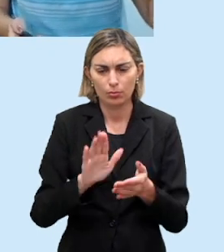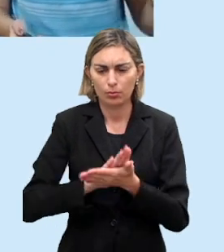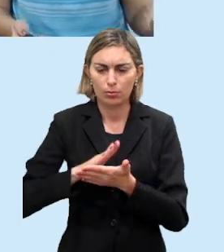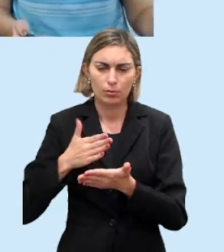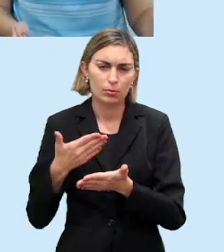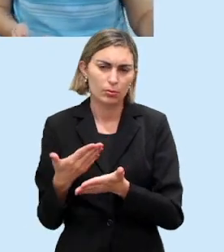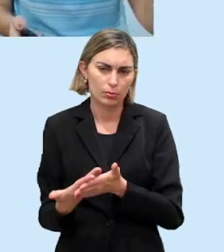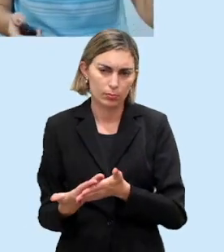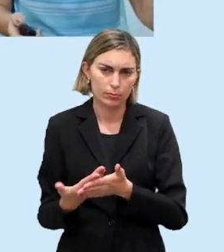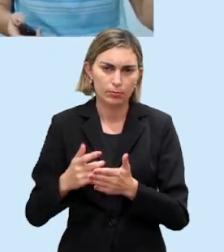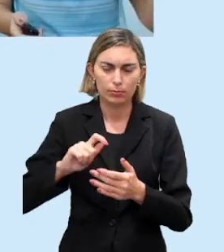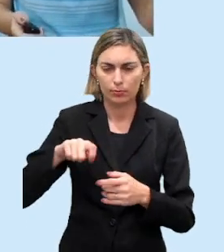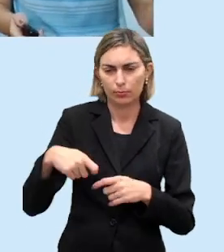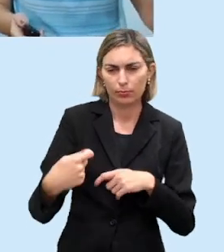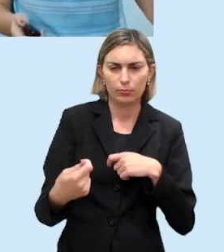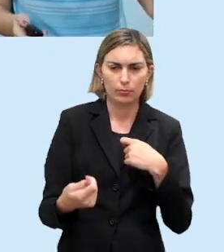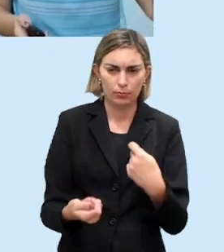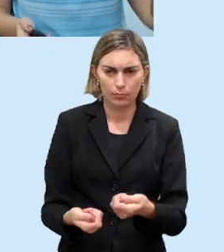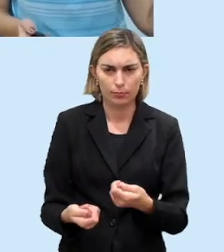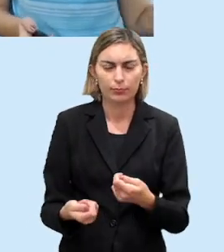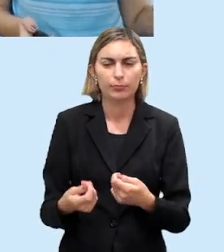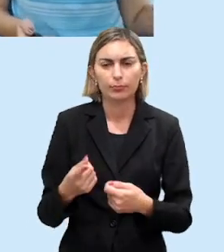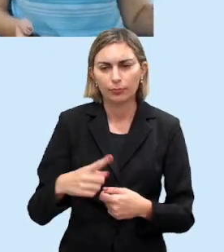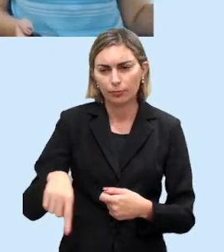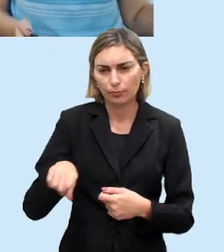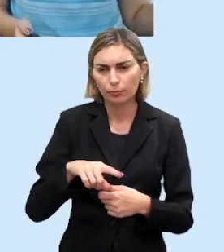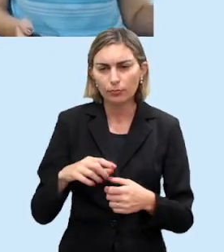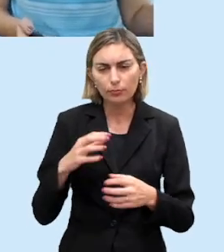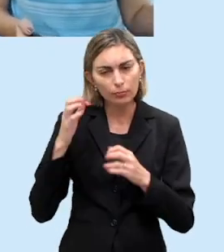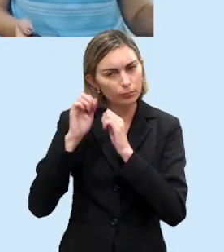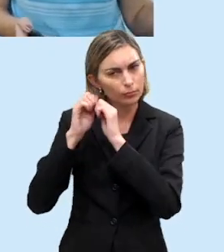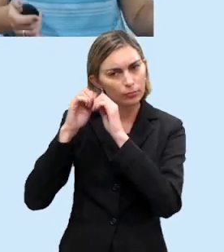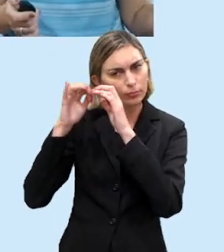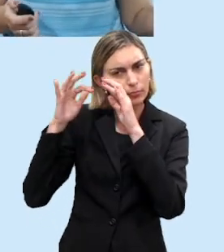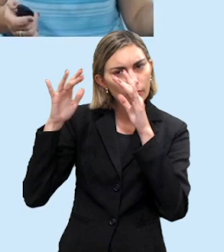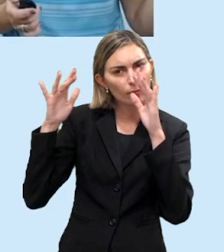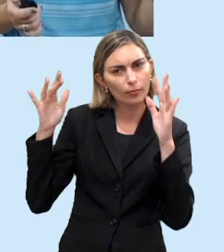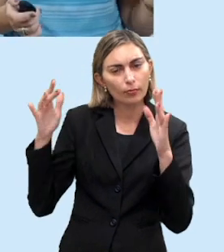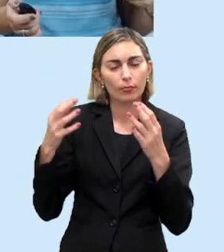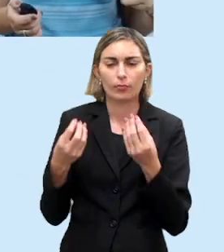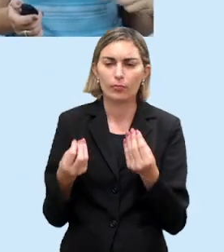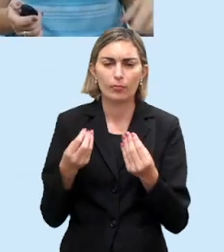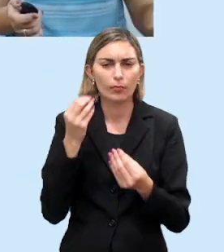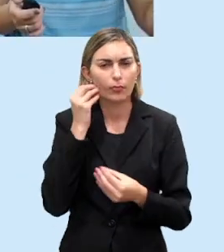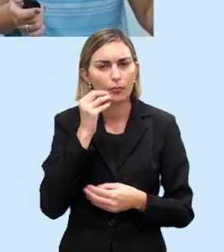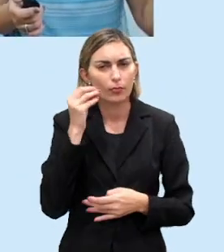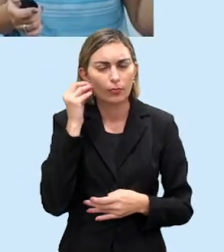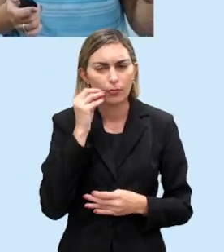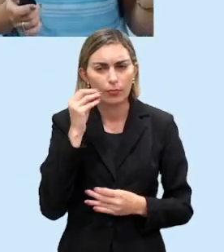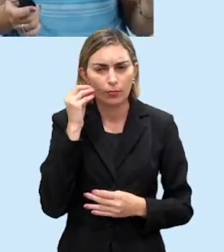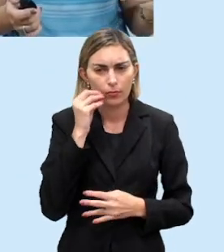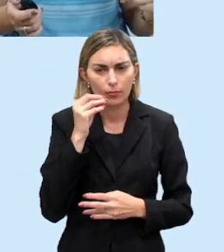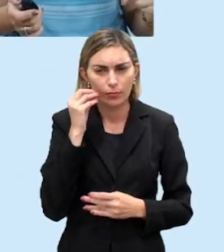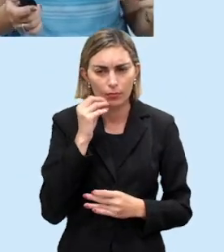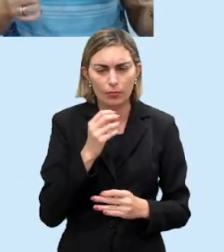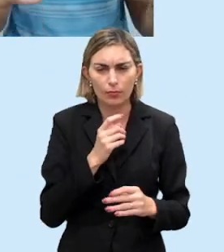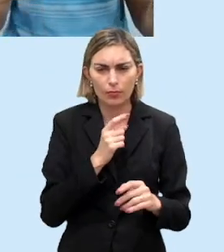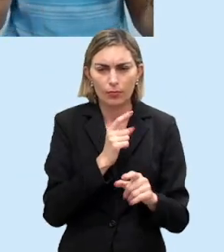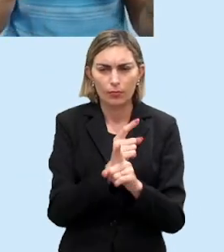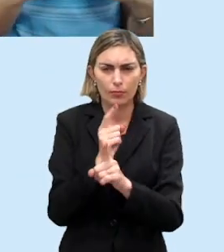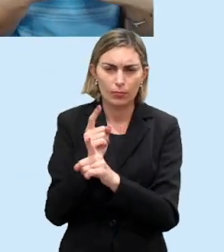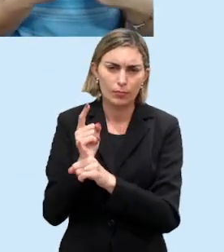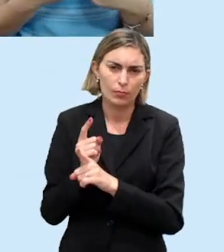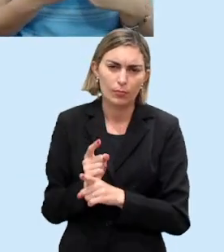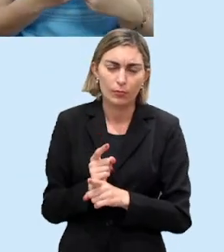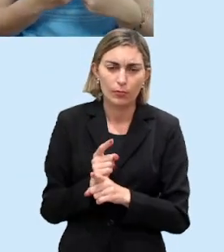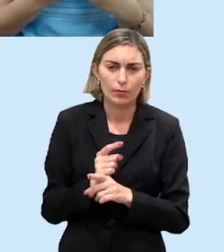interpretação dos signos, dos símbolos, quando a gente sonha, não é, para tentar encontrar, não é,